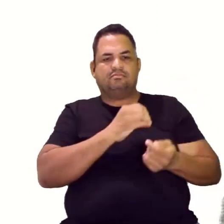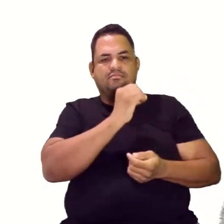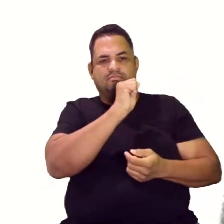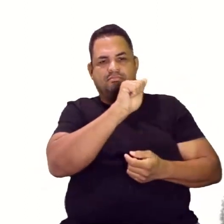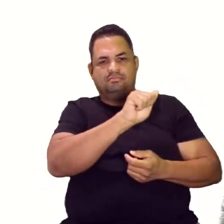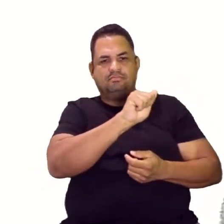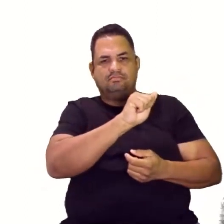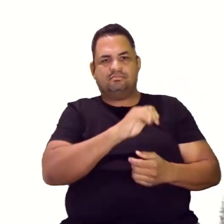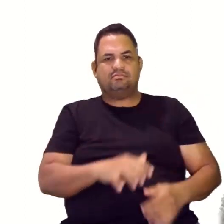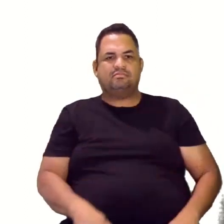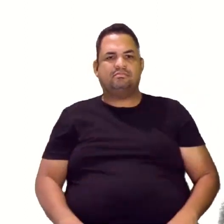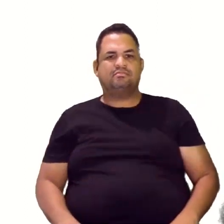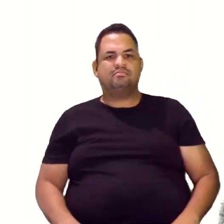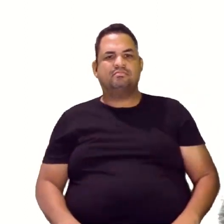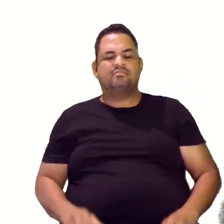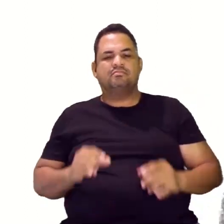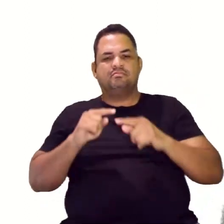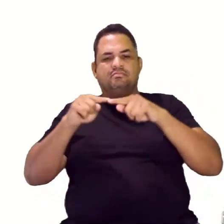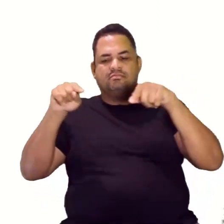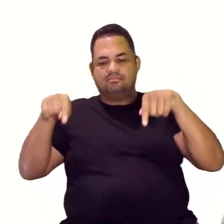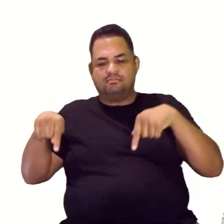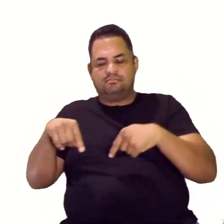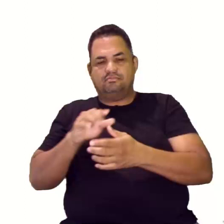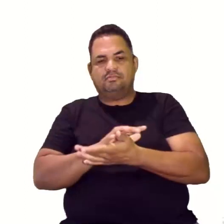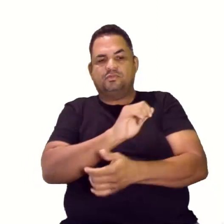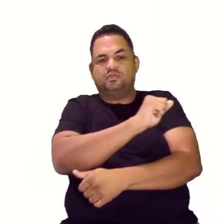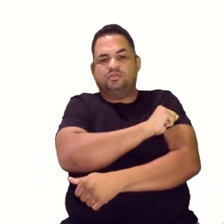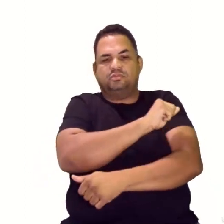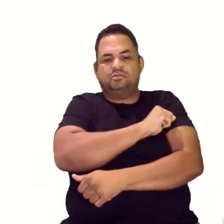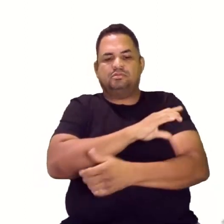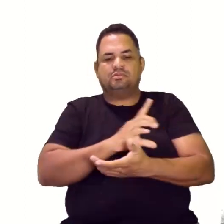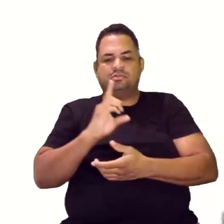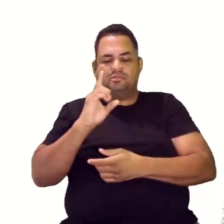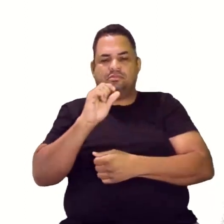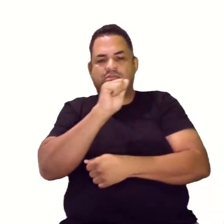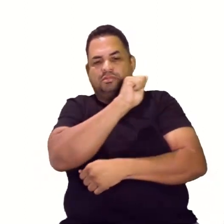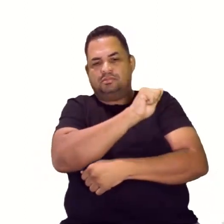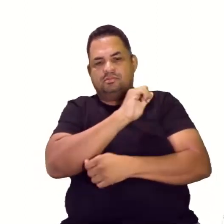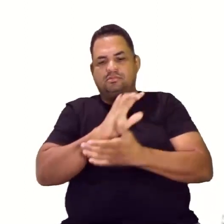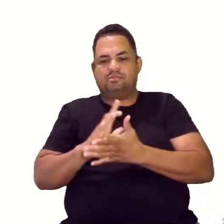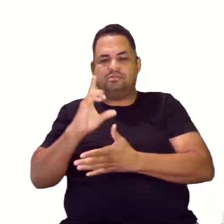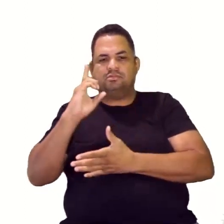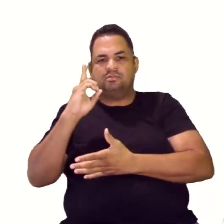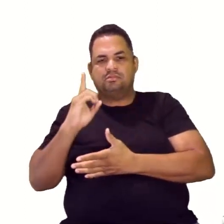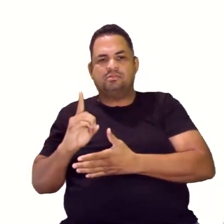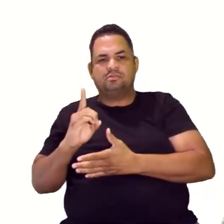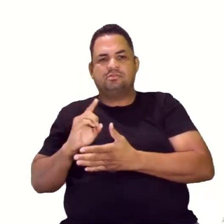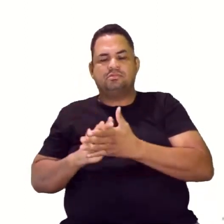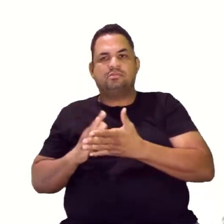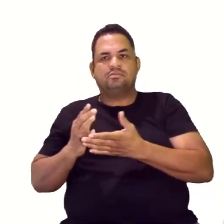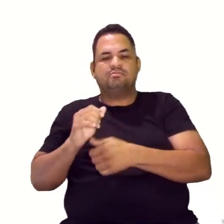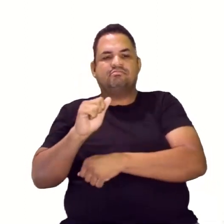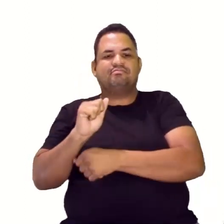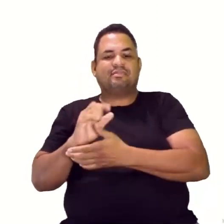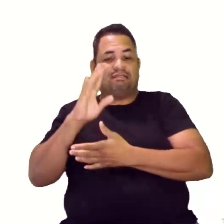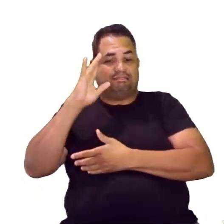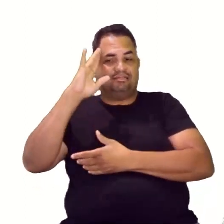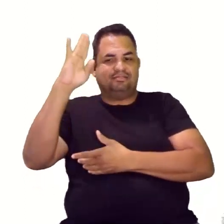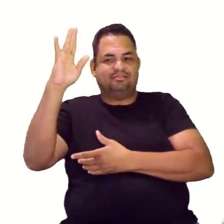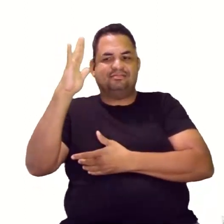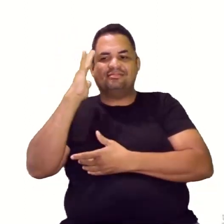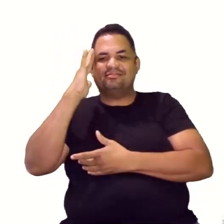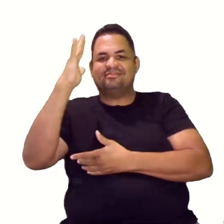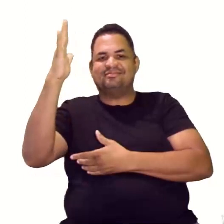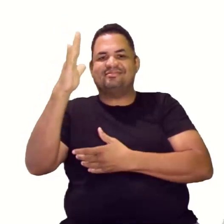um diagrama circular. É o conjunto dos alunos. E D é o conjunto dos distraídos.